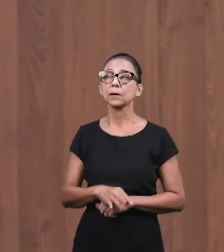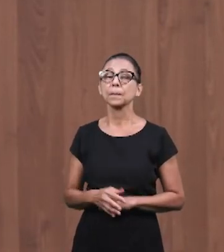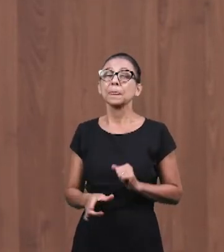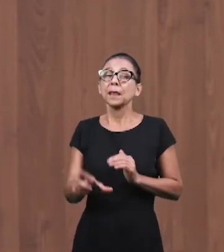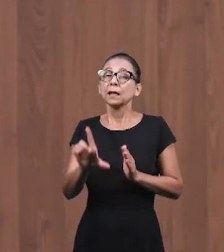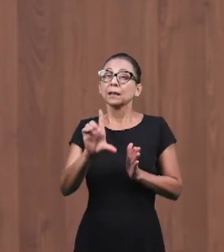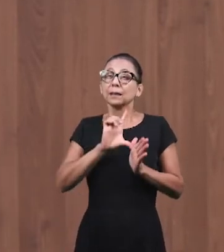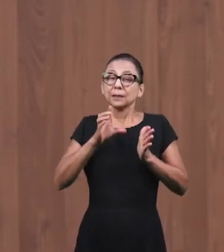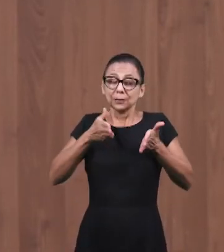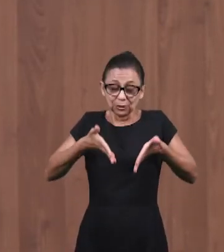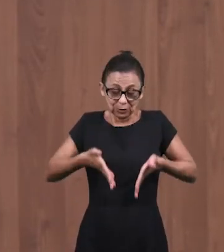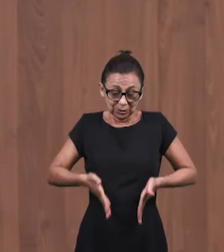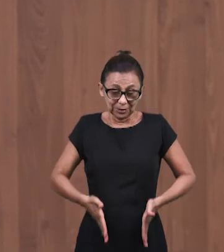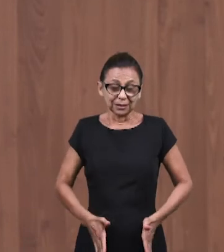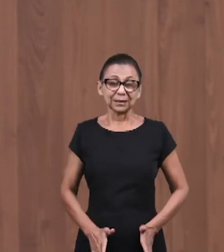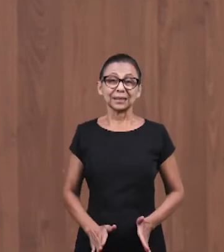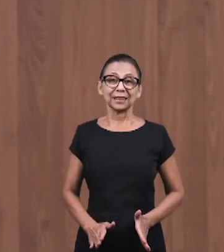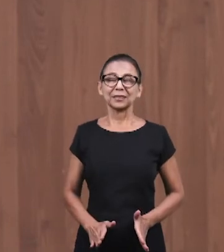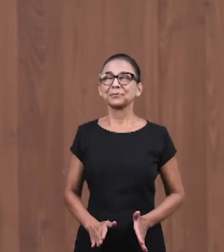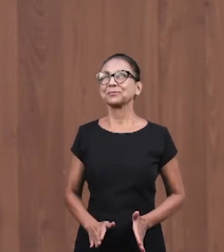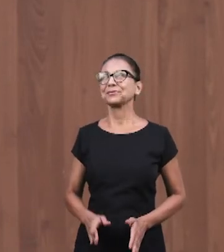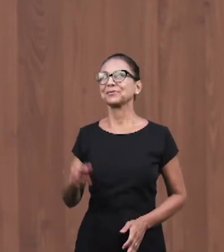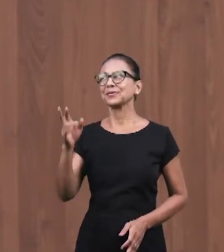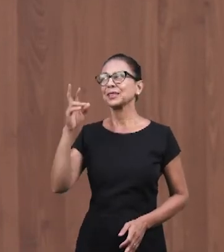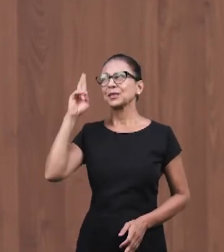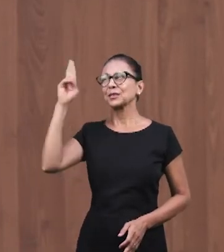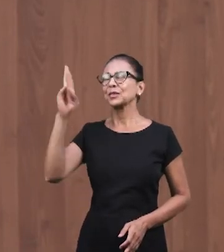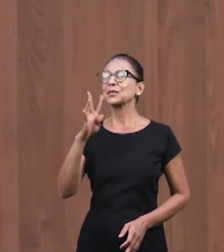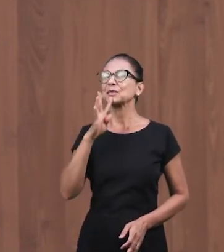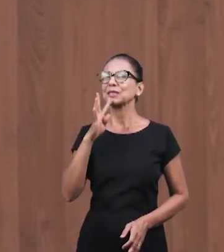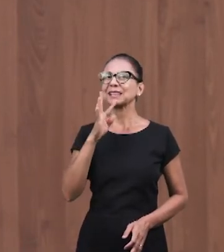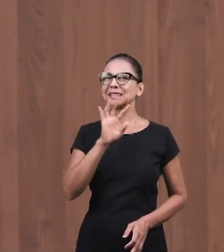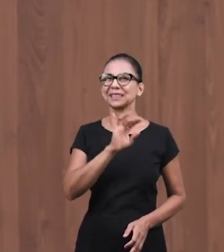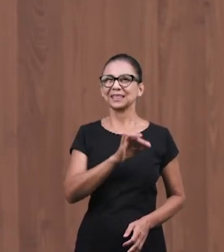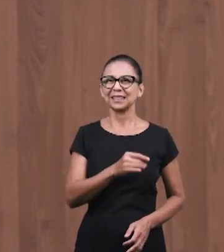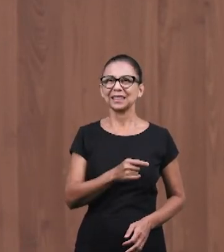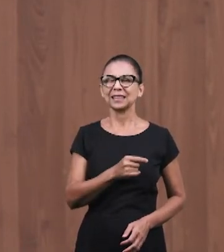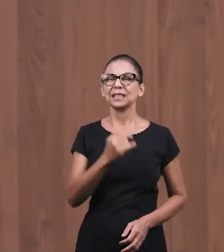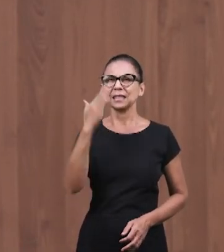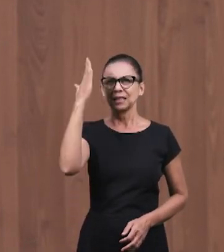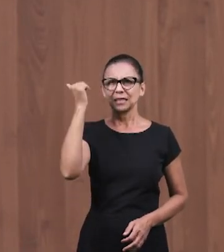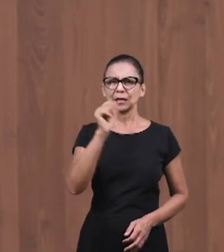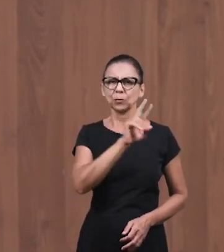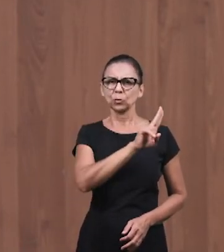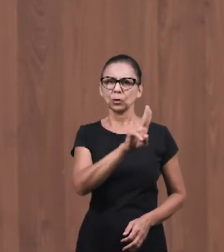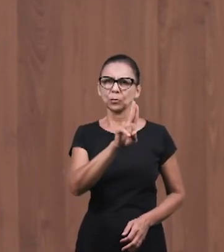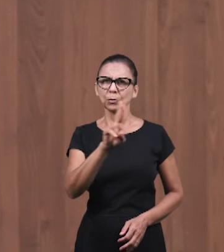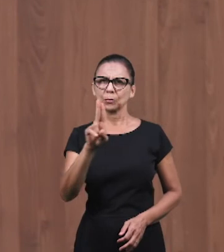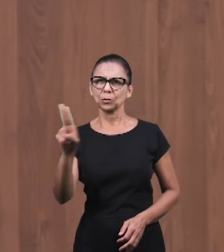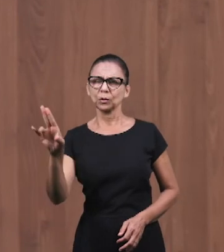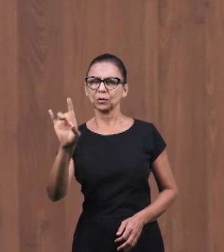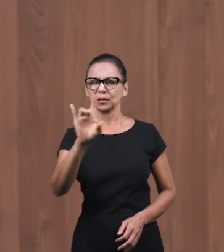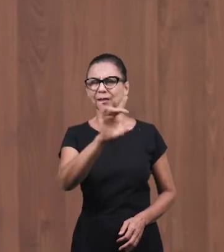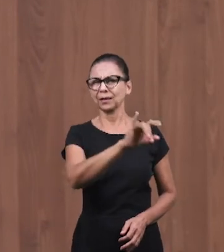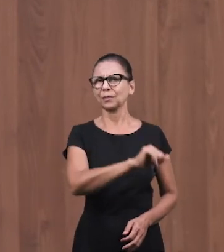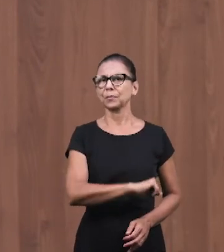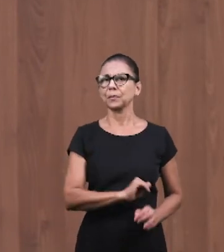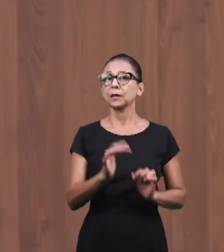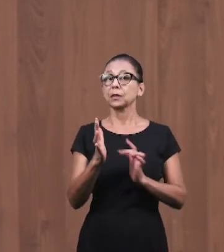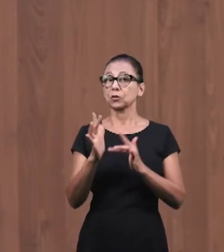nascemos, antes de nascermos, o Senhor já nos conhecia e Ele chama cada um pelo seu nome. O Senhor Jesus afirmou isso: eu conheço as